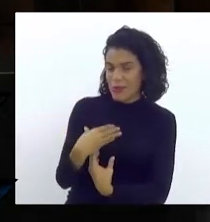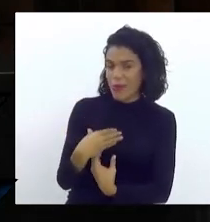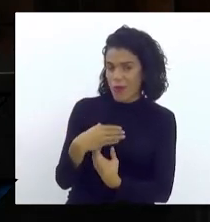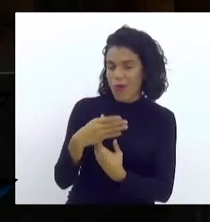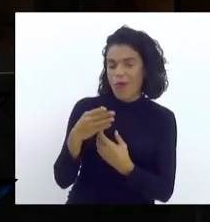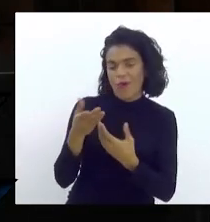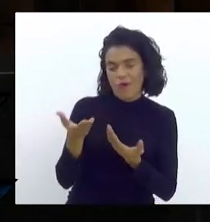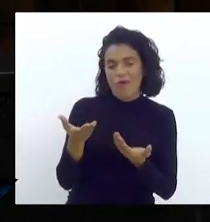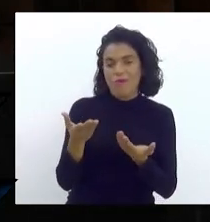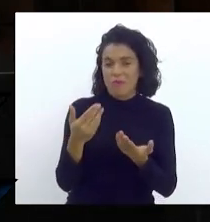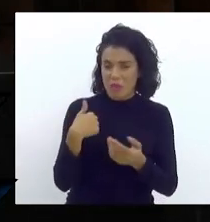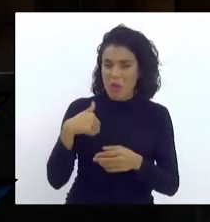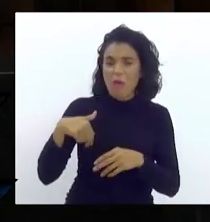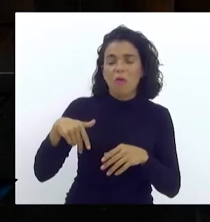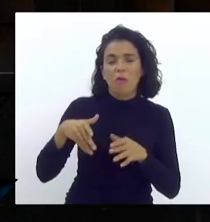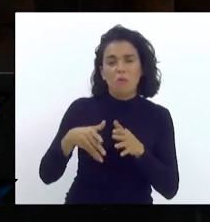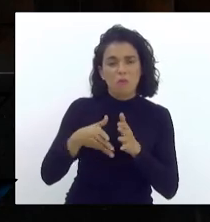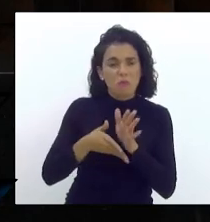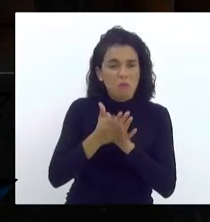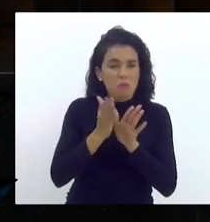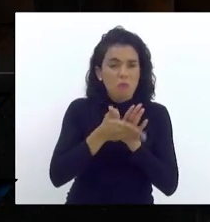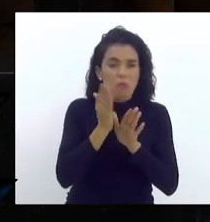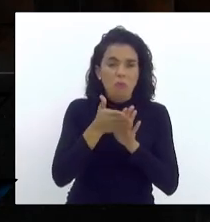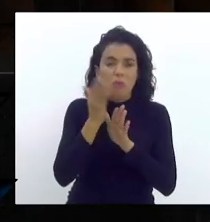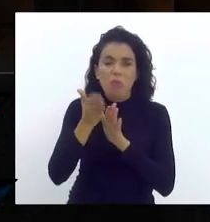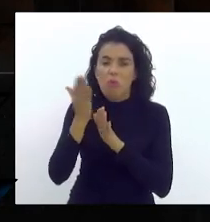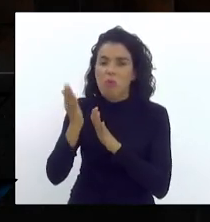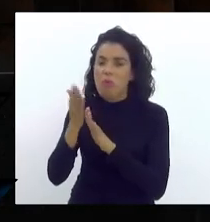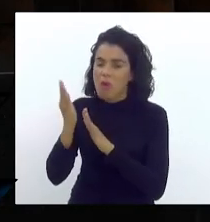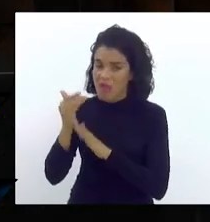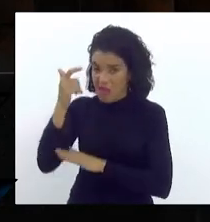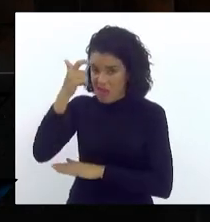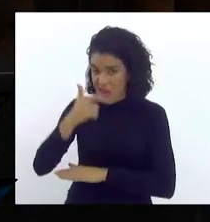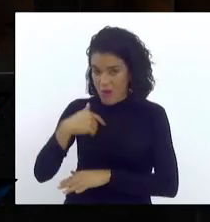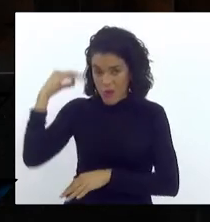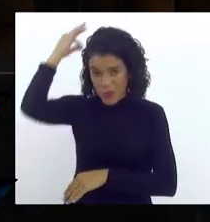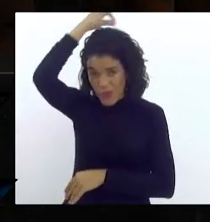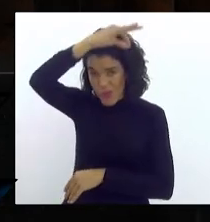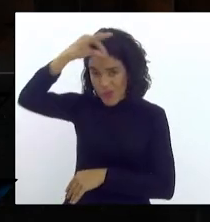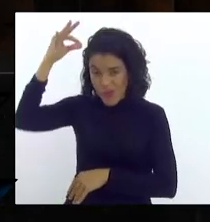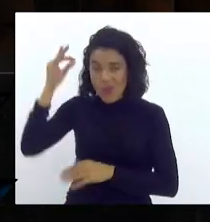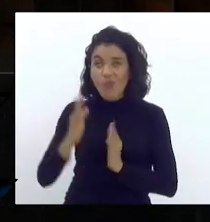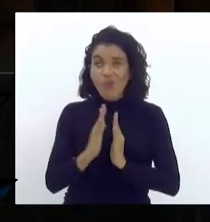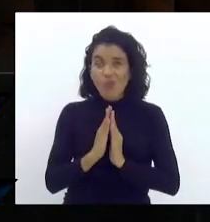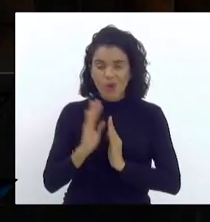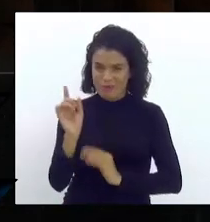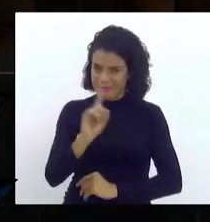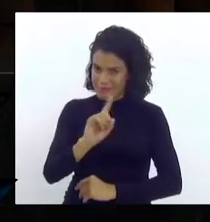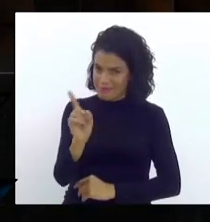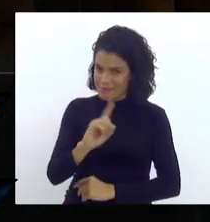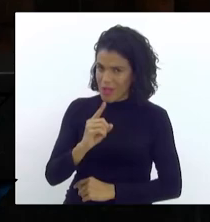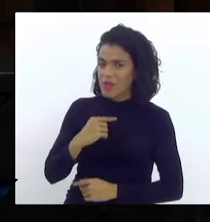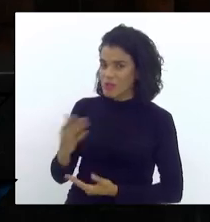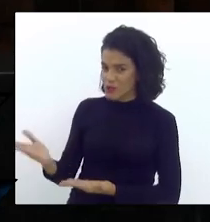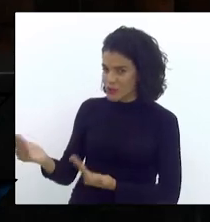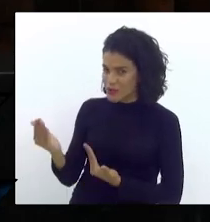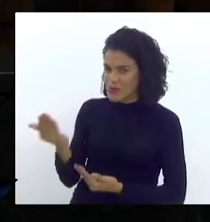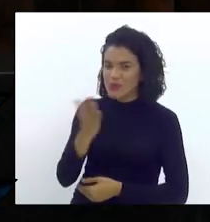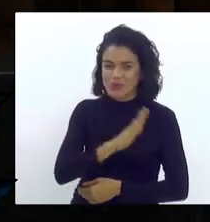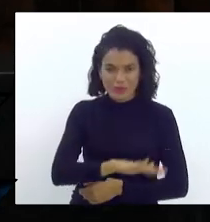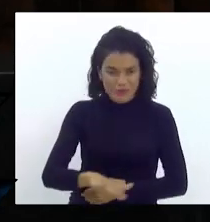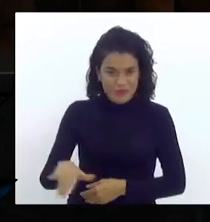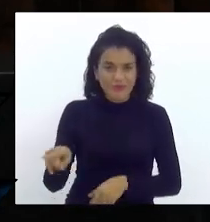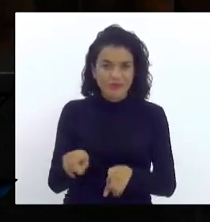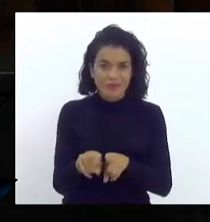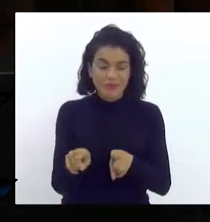mundo também. Eu não fui a flor que se cheire. Eu tive a minha juventude, minha infância,